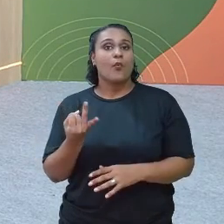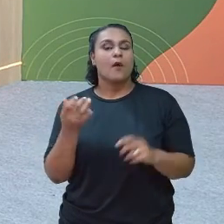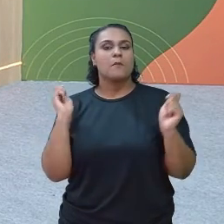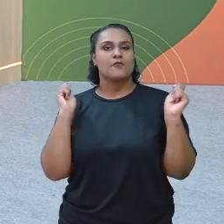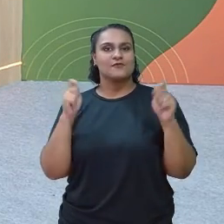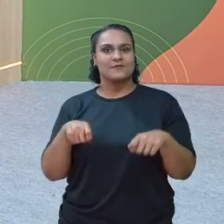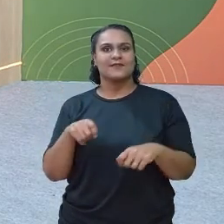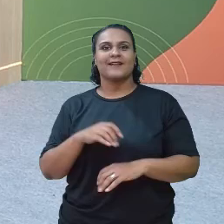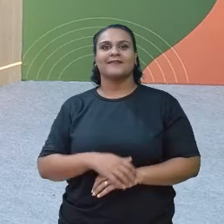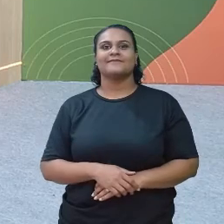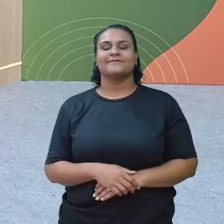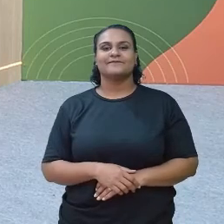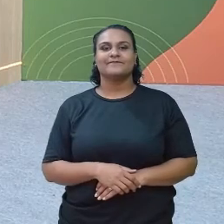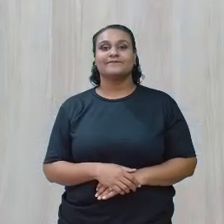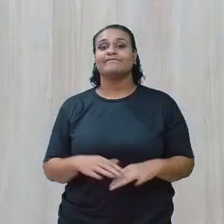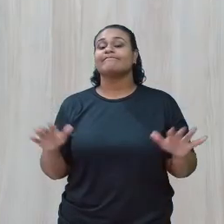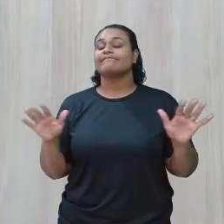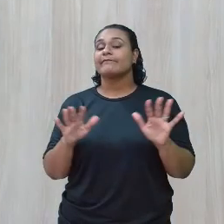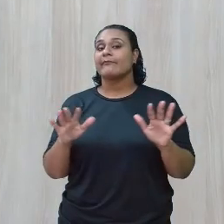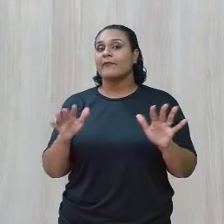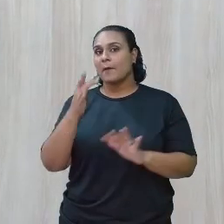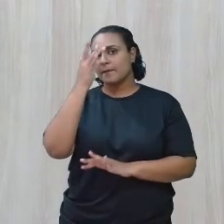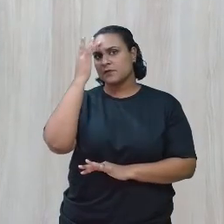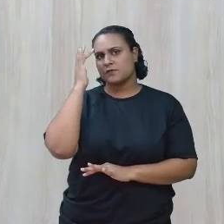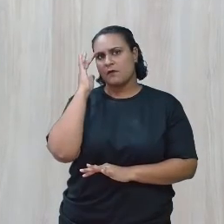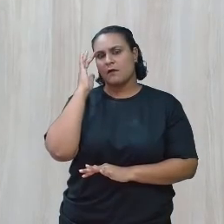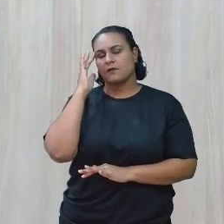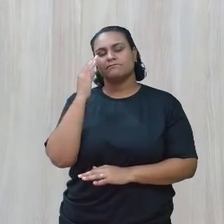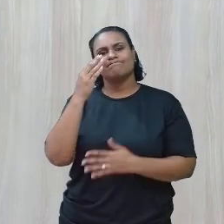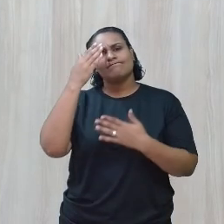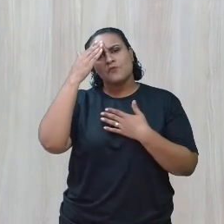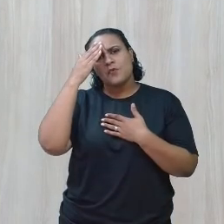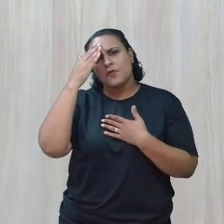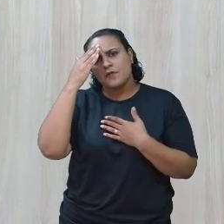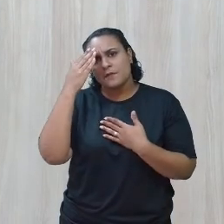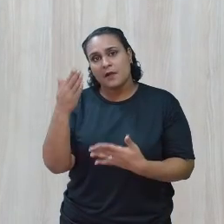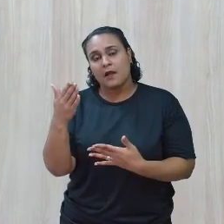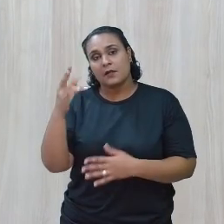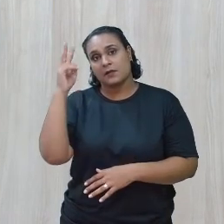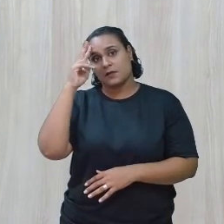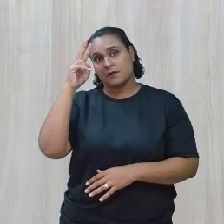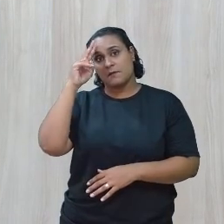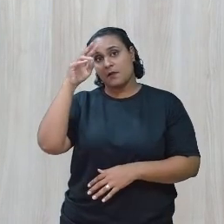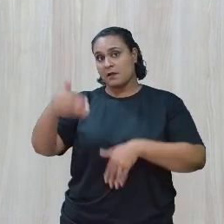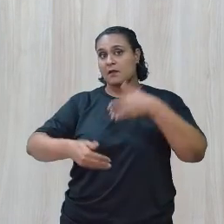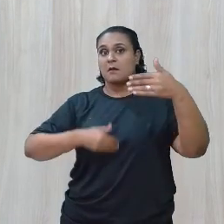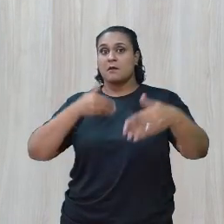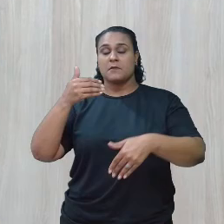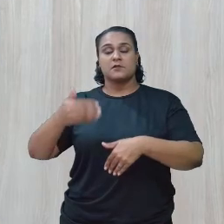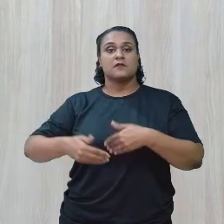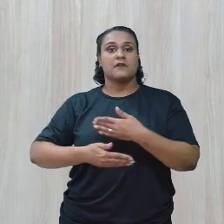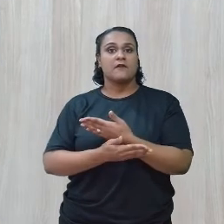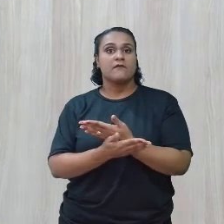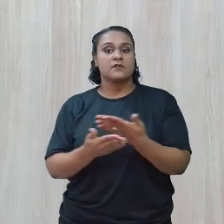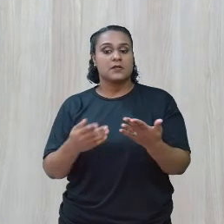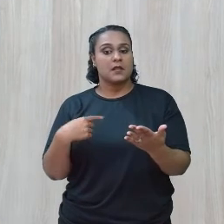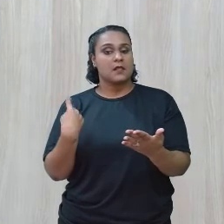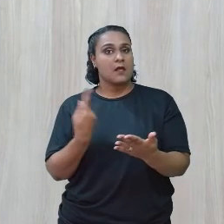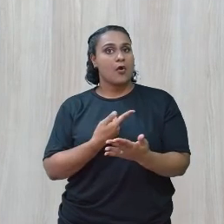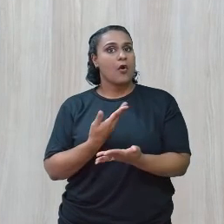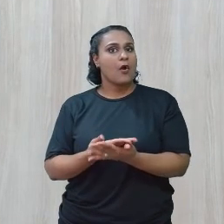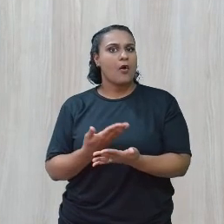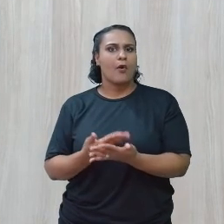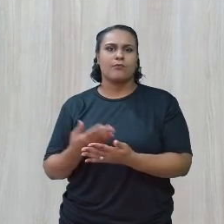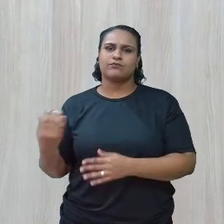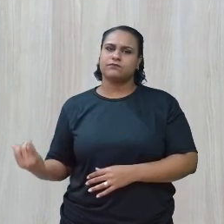uma delas, bom? Então, pessoal, muitíssimo obrigado, tá certo? Lembrando que a participação de vocês na nossa aula, ela é